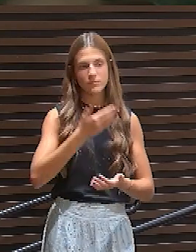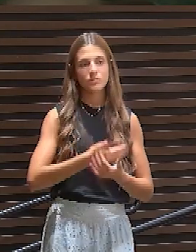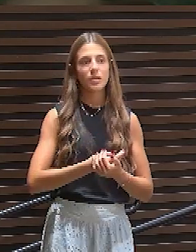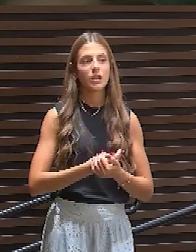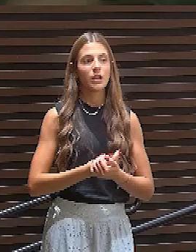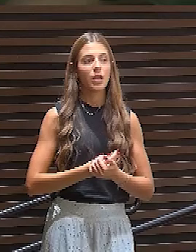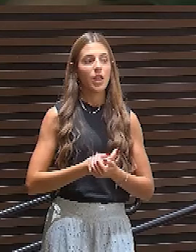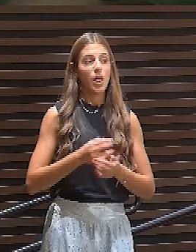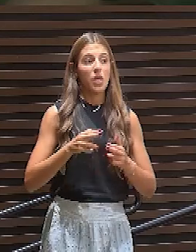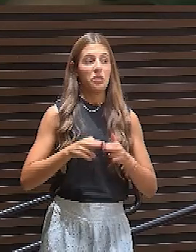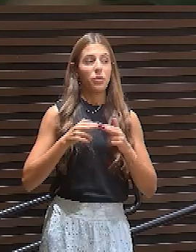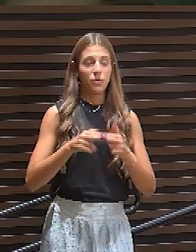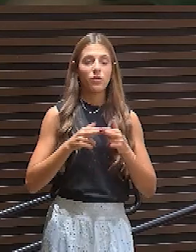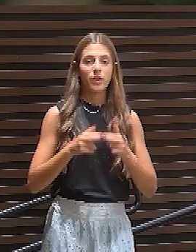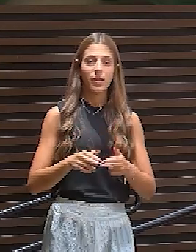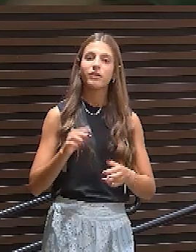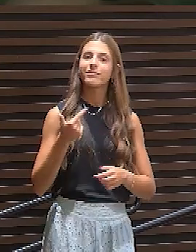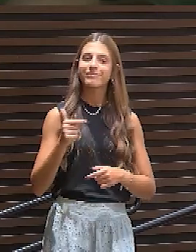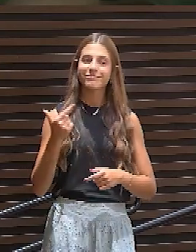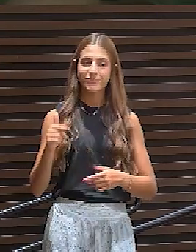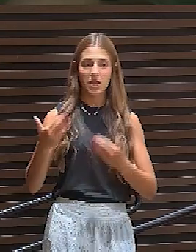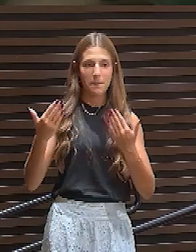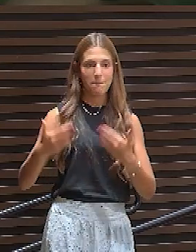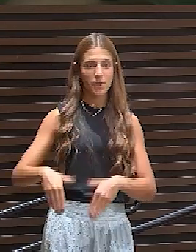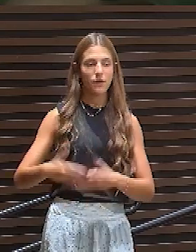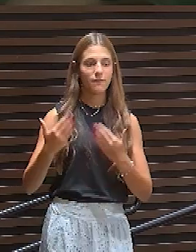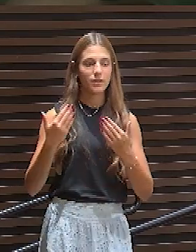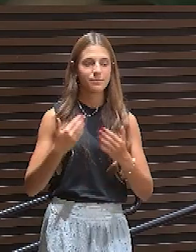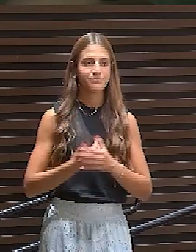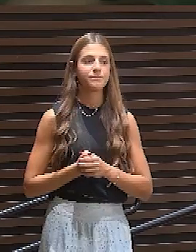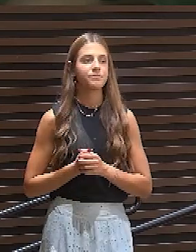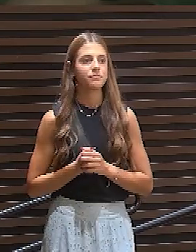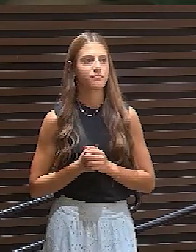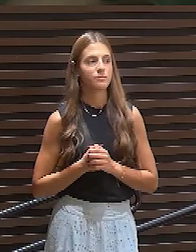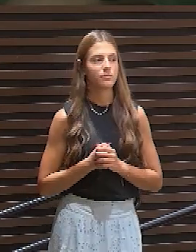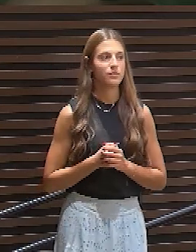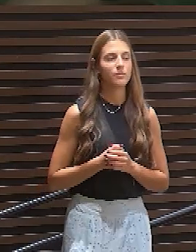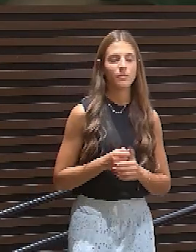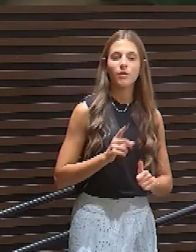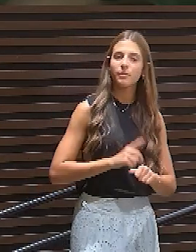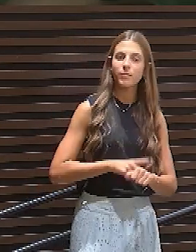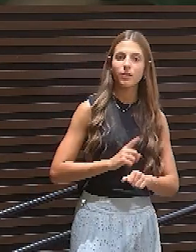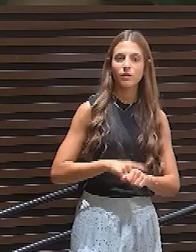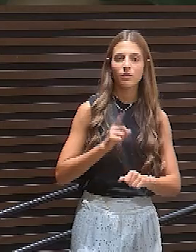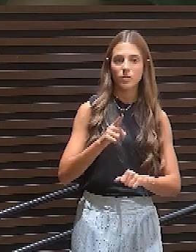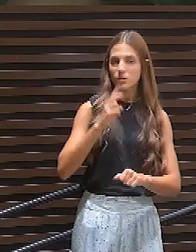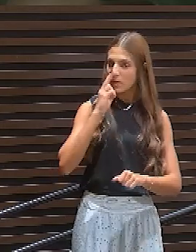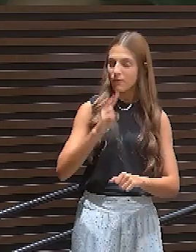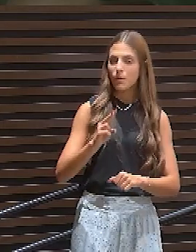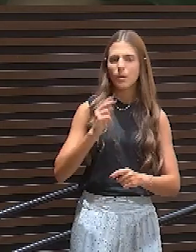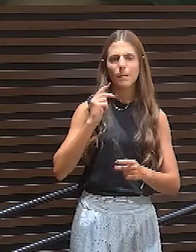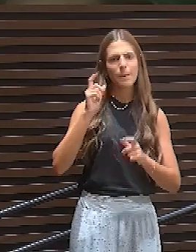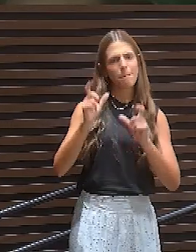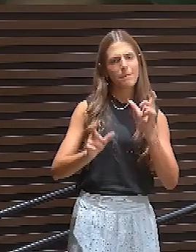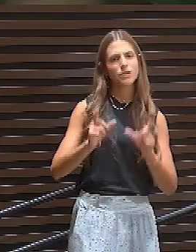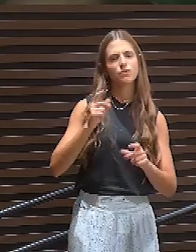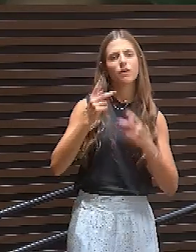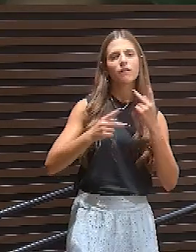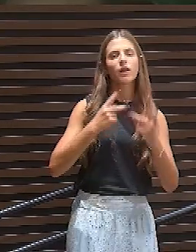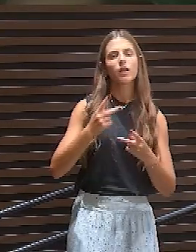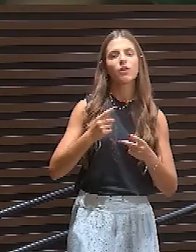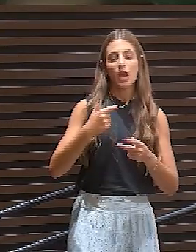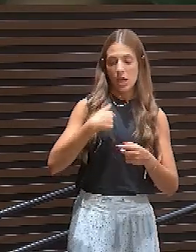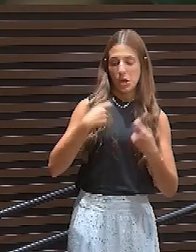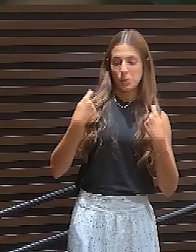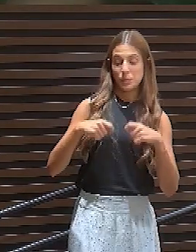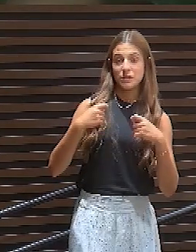nenhuma evidência. Quando você ouvir uma pessoa dizendo assim, eu preciso ver para crer, você